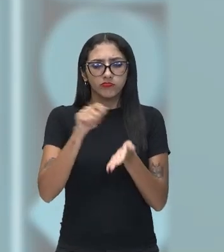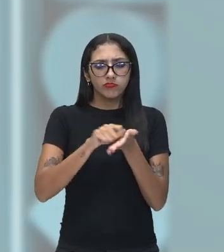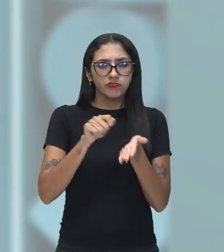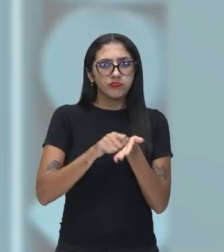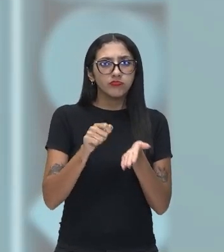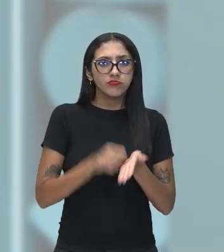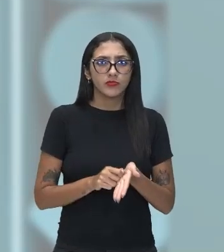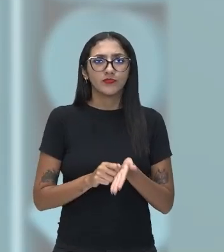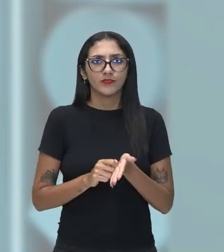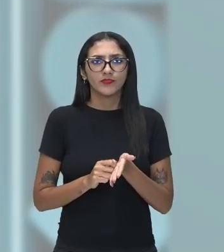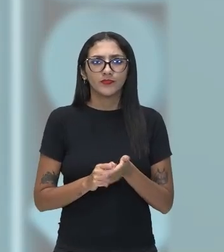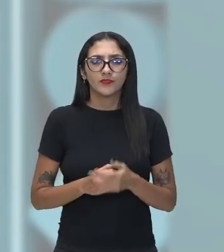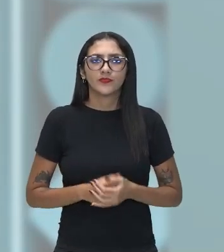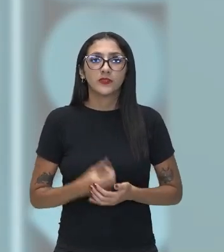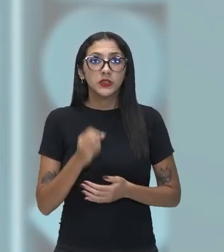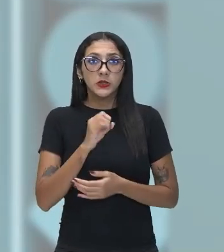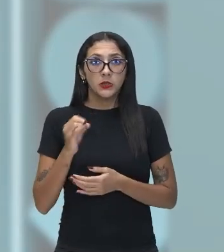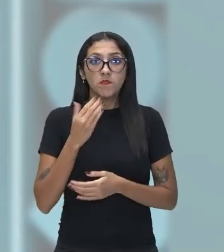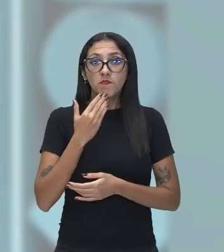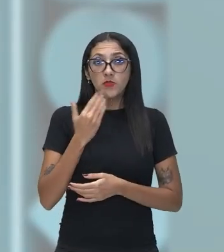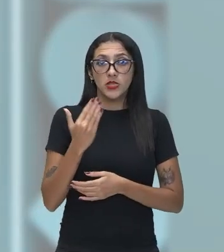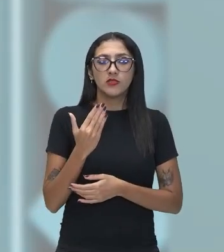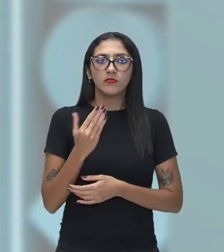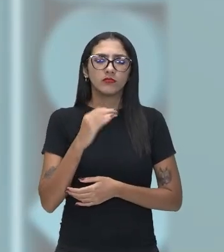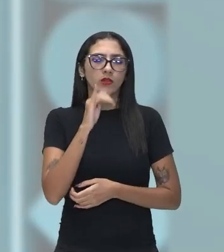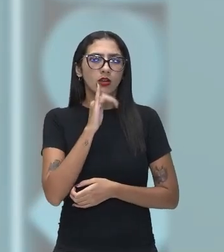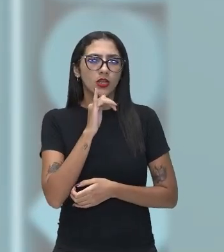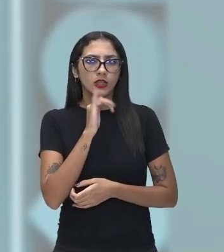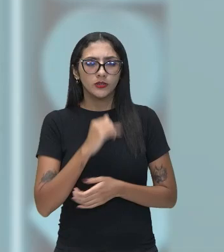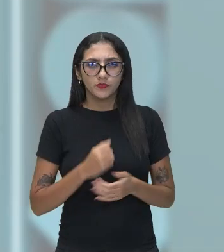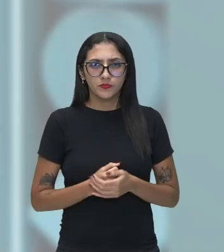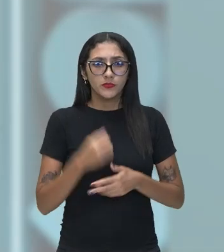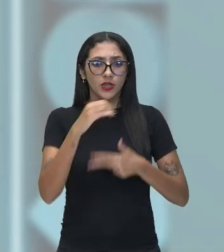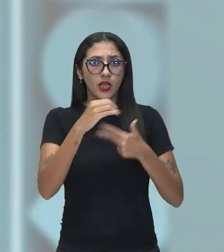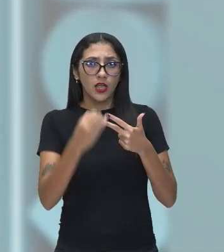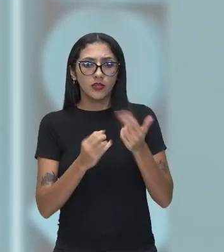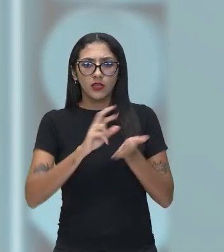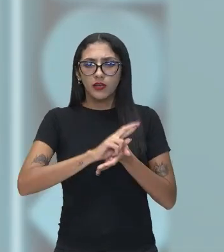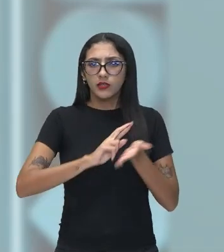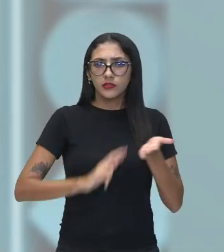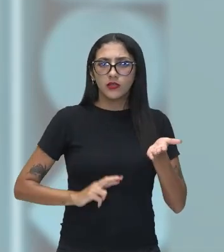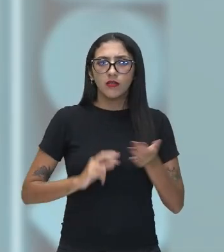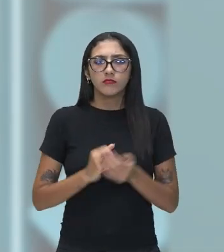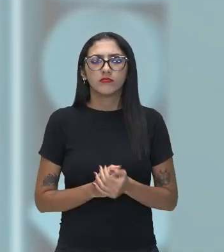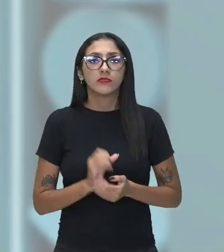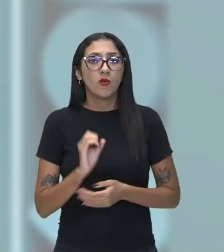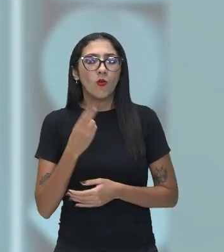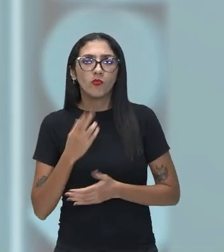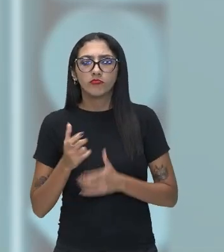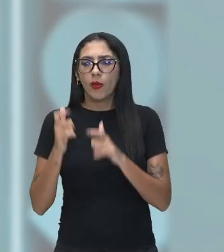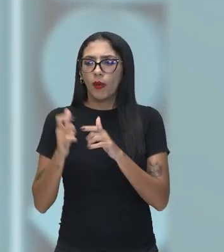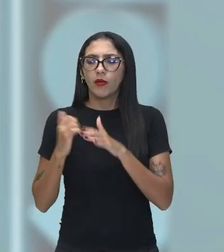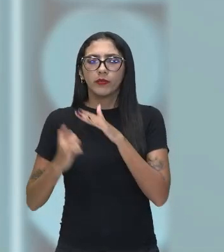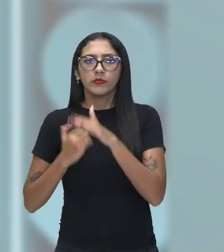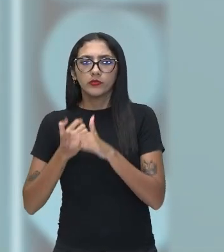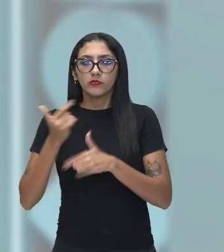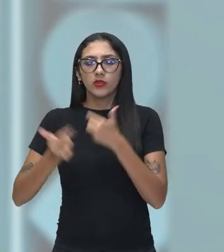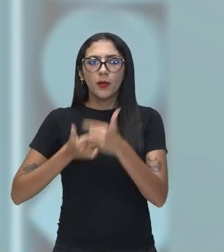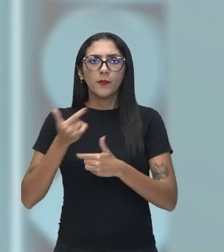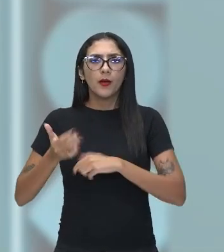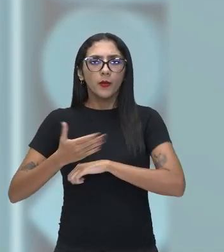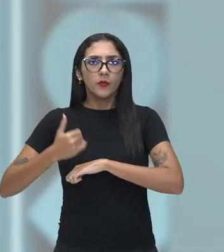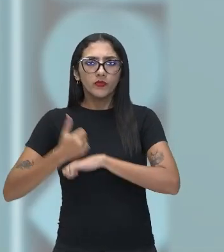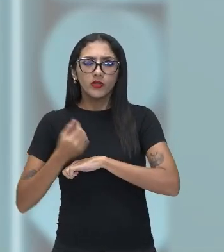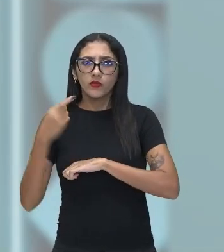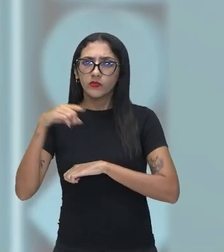ela for exigida, ok? Em uma redação do Enem, em um ambiente de trabalho, de repente você, no seu ambiente de trabalho, precisa